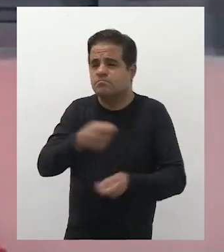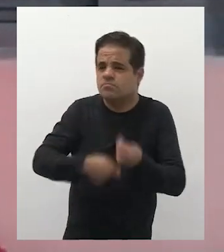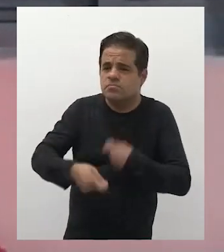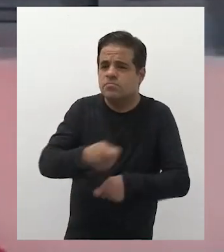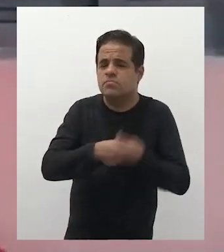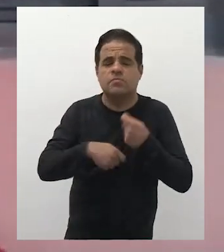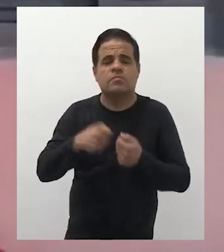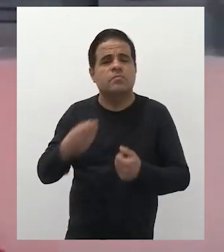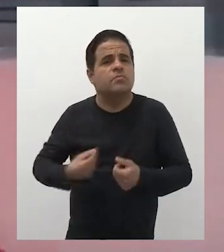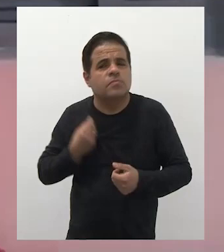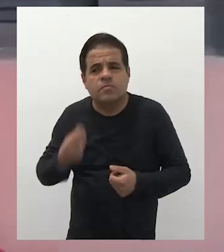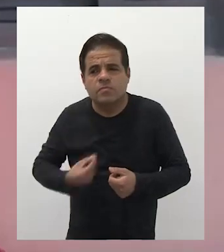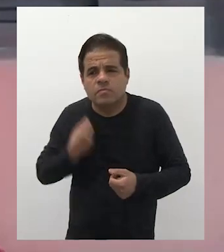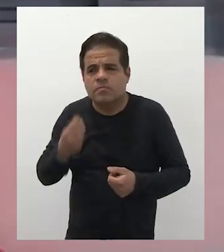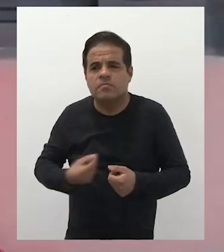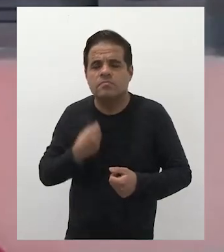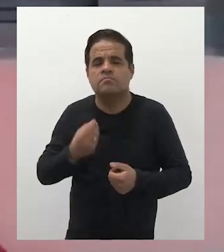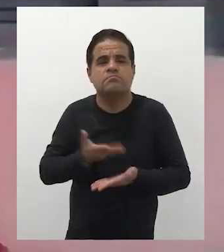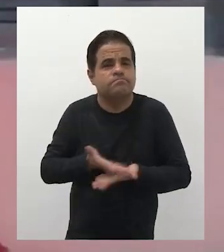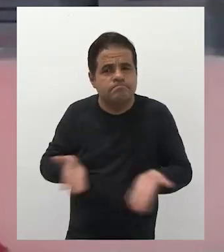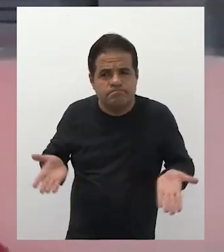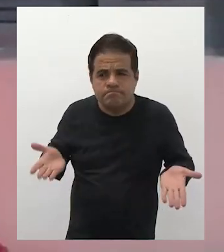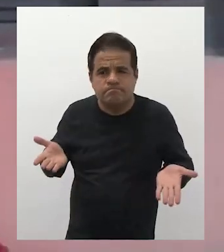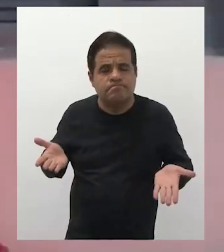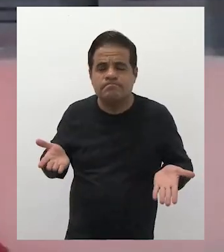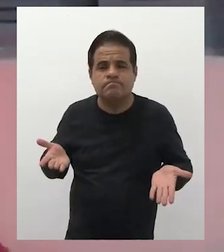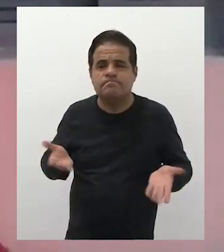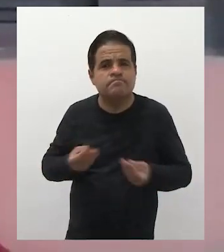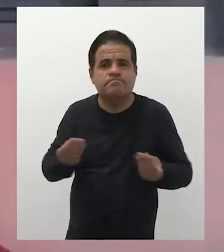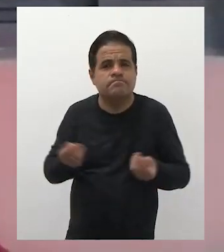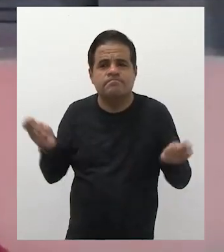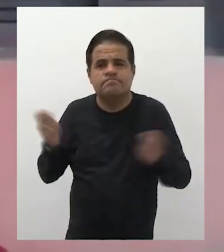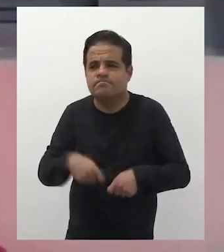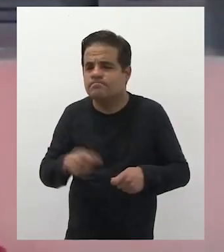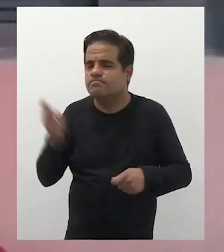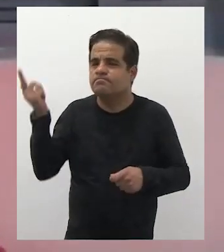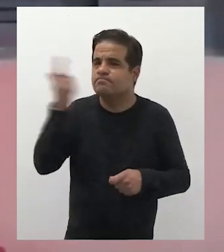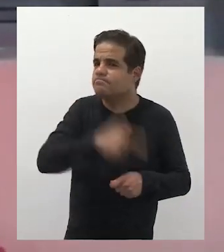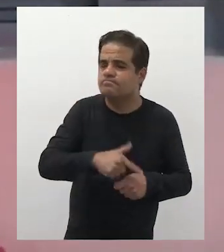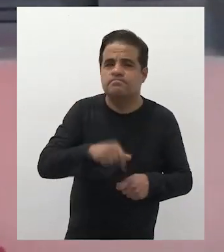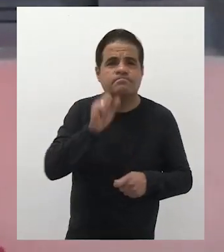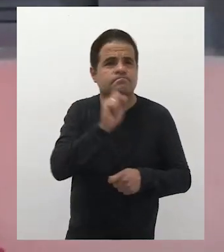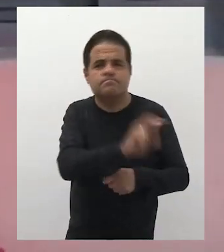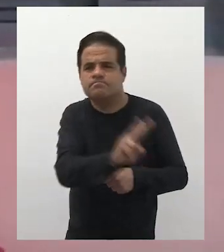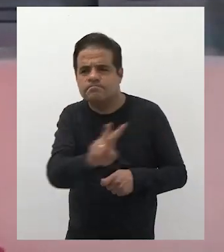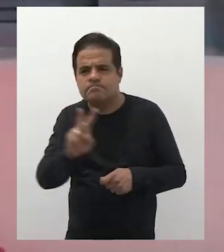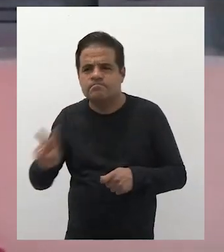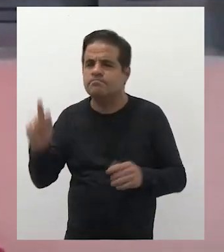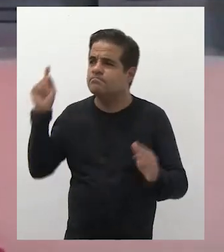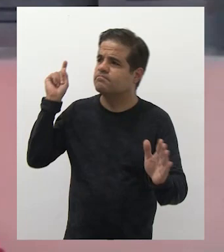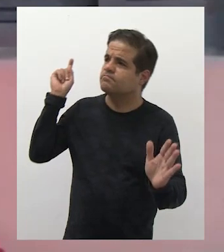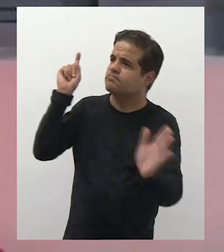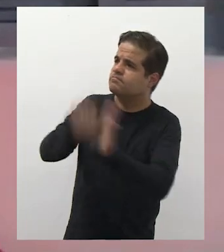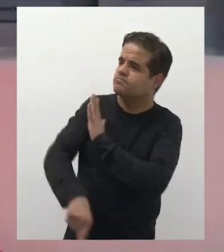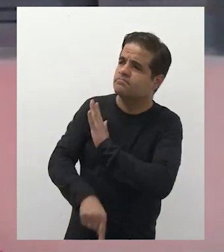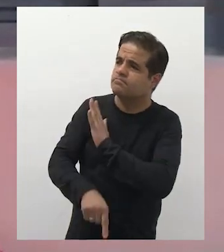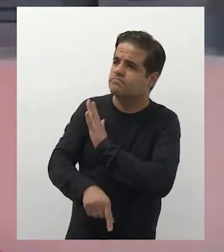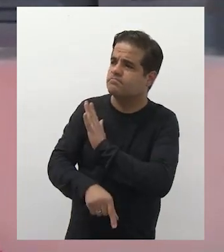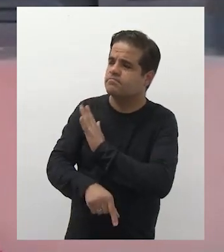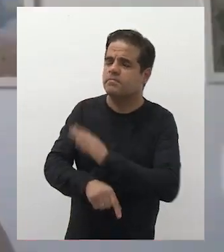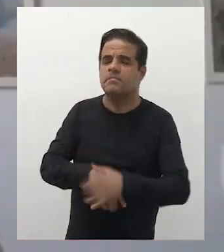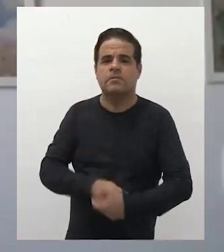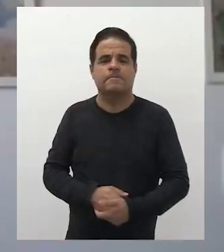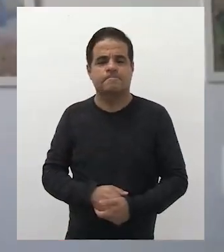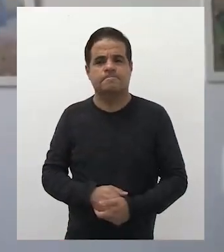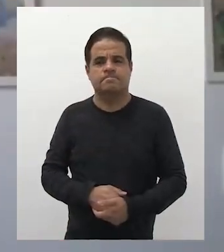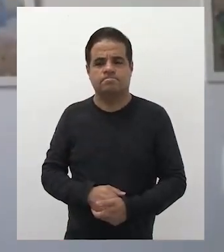que sobrevive da falta de paz. Como conseguir paz nessa situação, Juliana? É a pergunta.